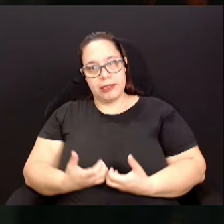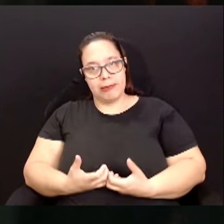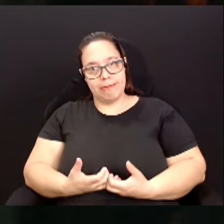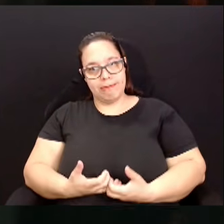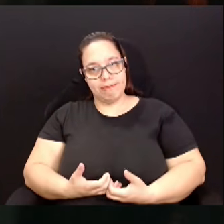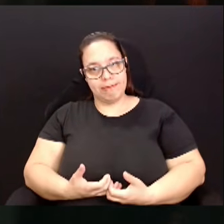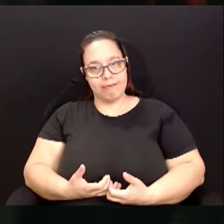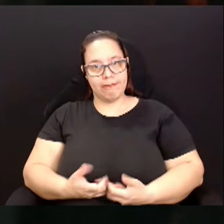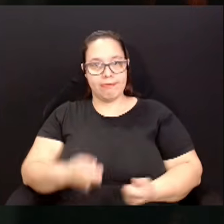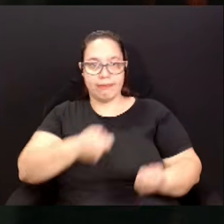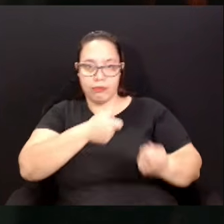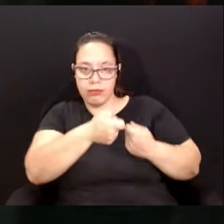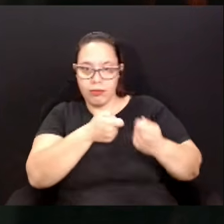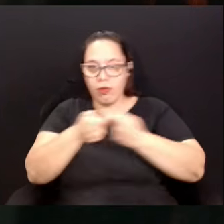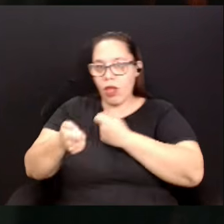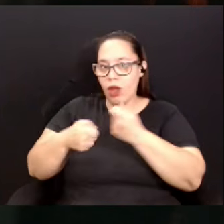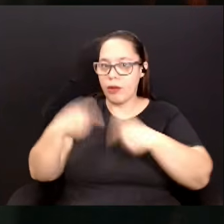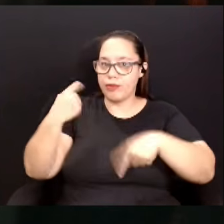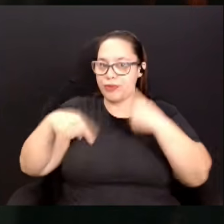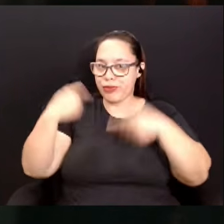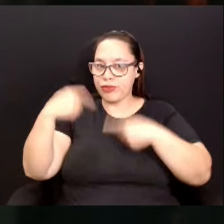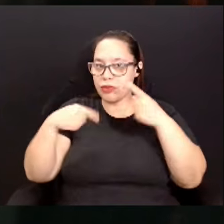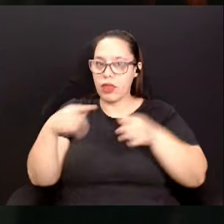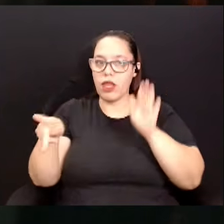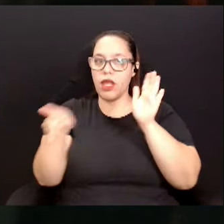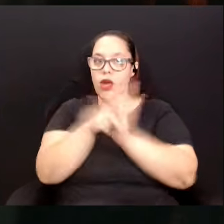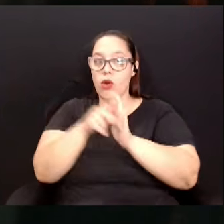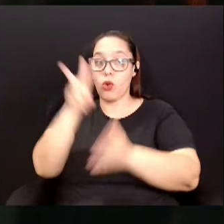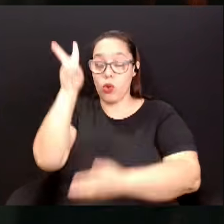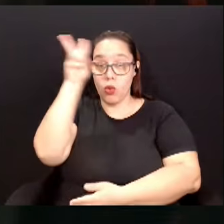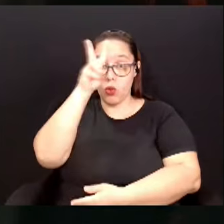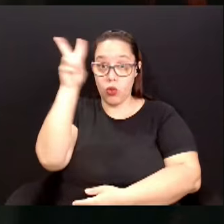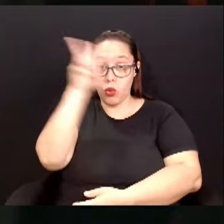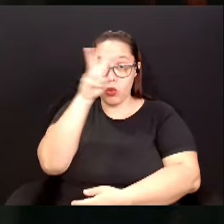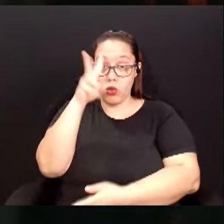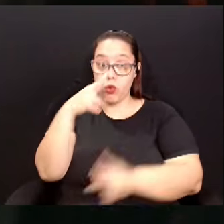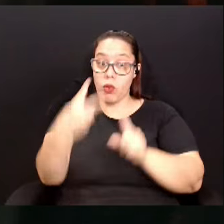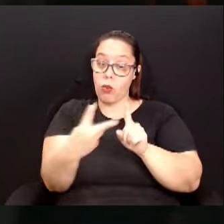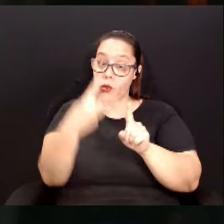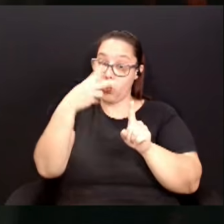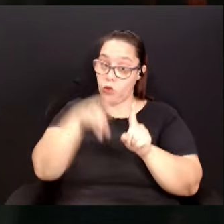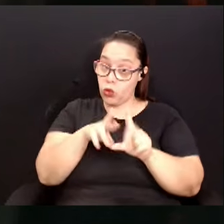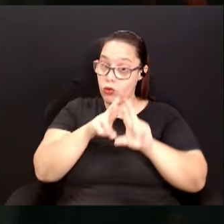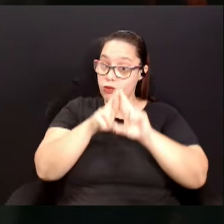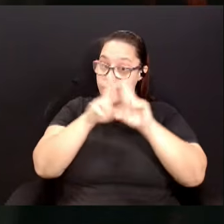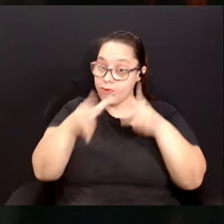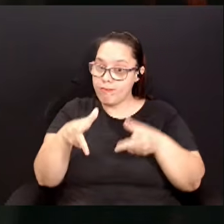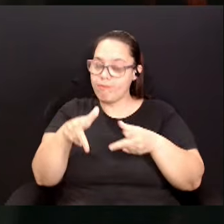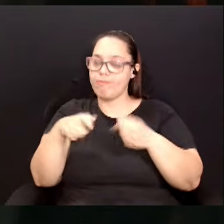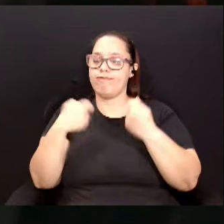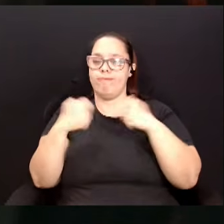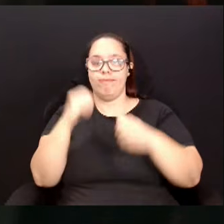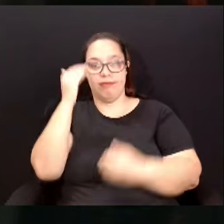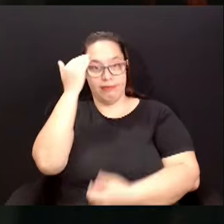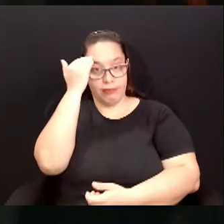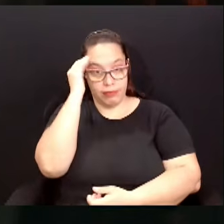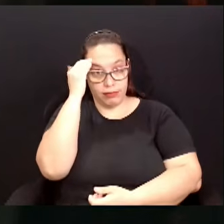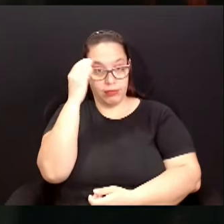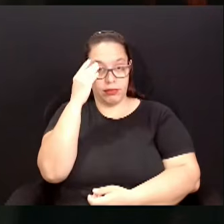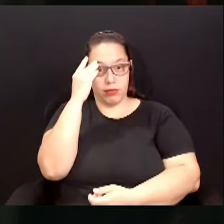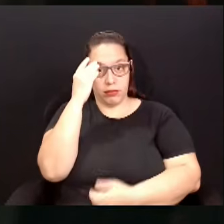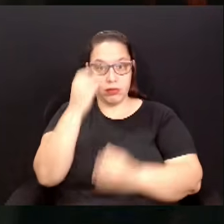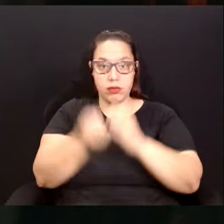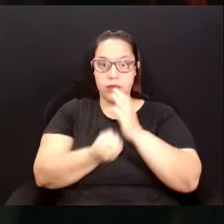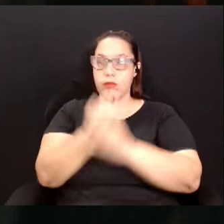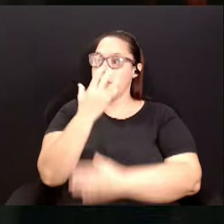as discussões com suas próprias histórias e perspectivas. Então, a gente precisa entender a origem desse comportamento, se